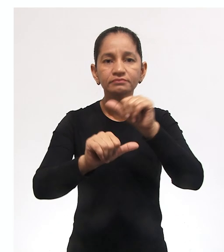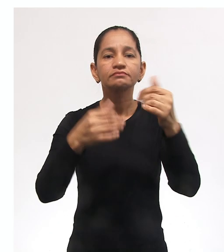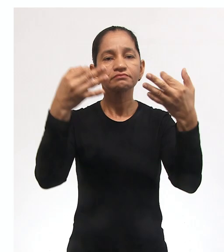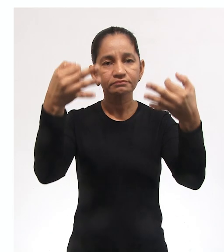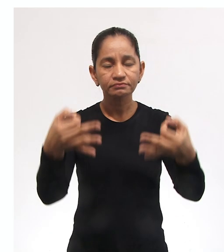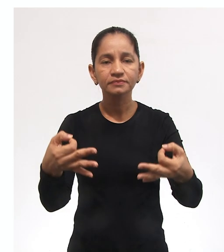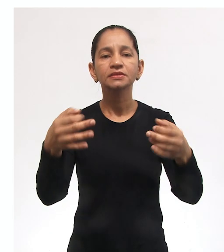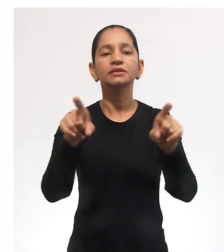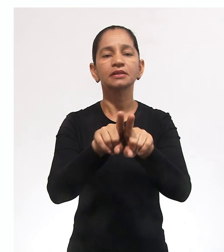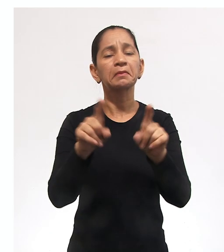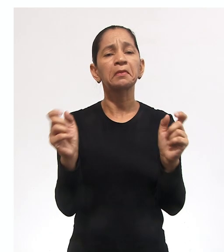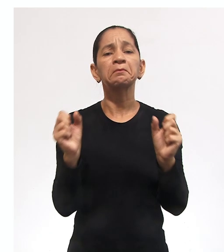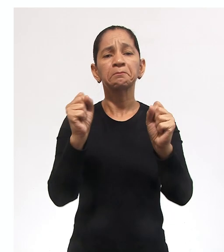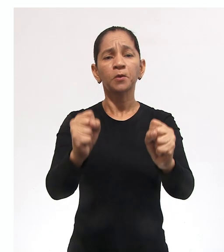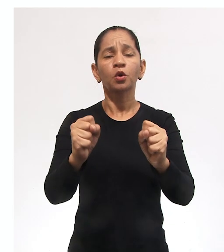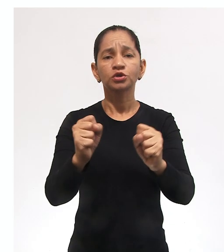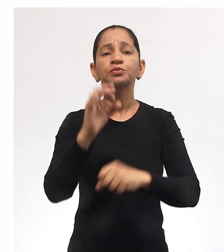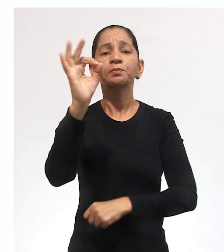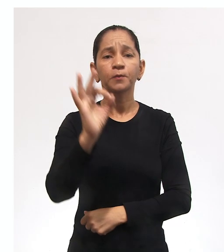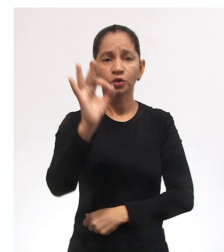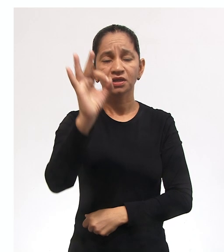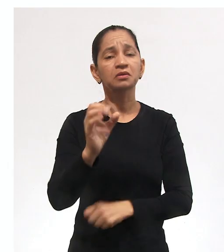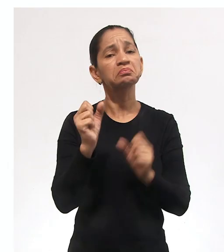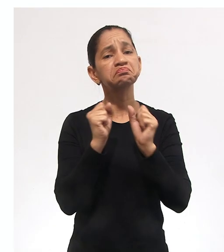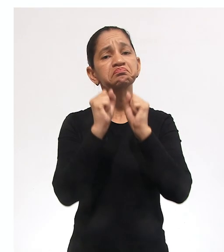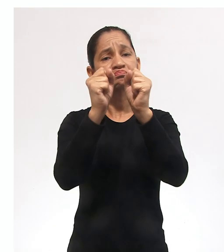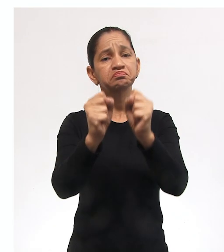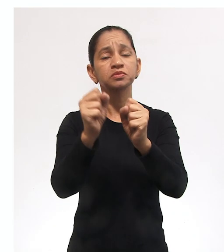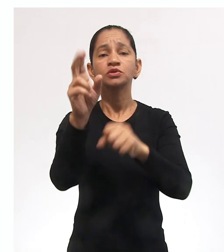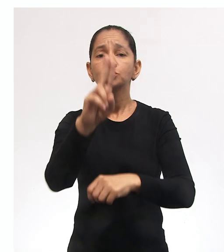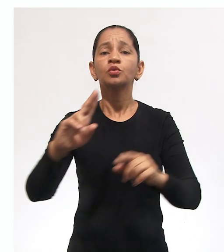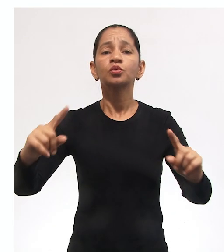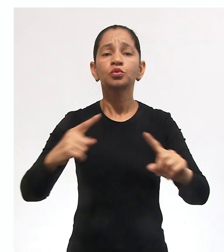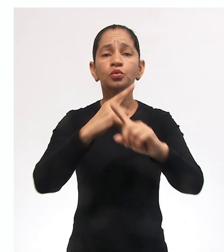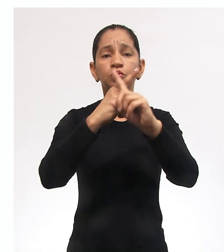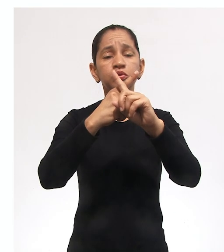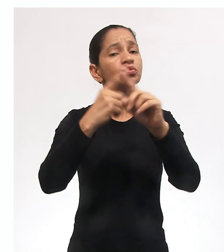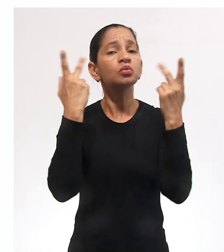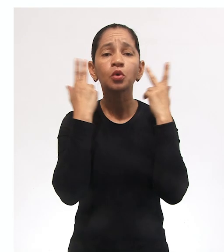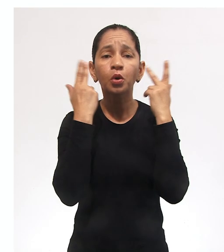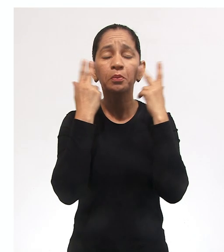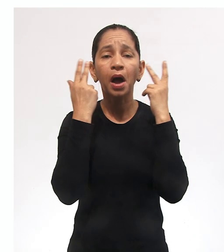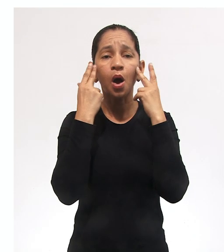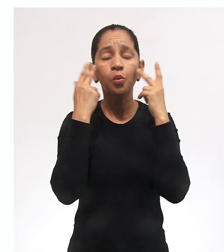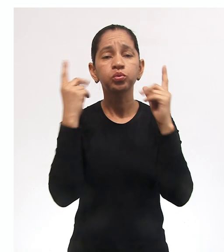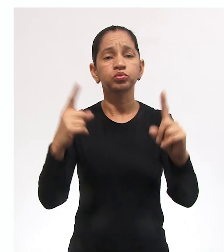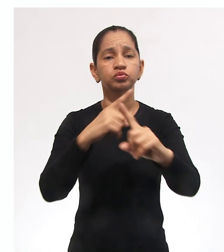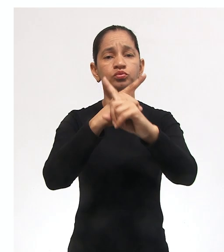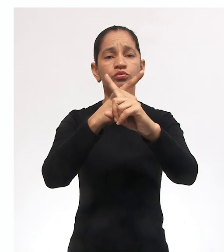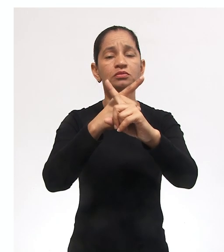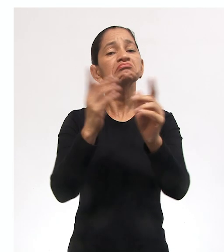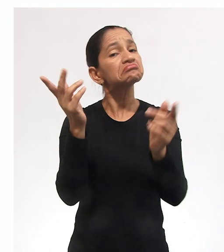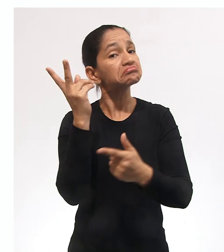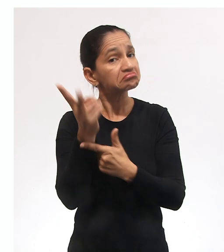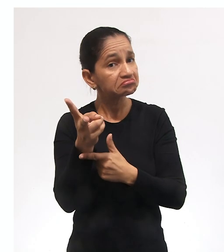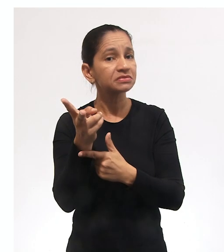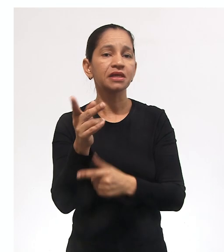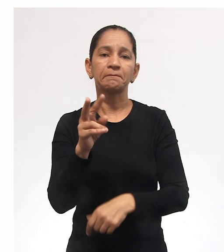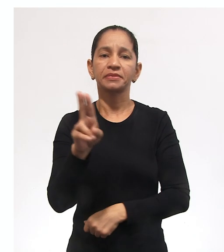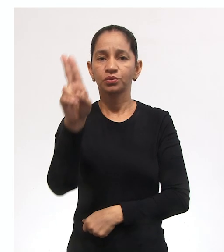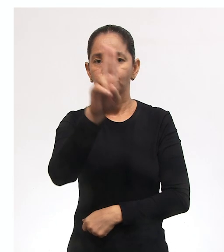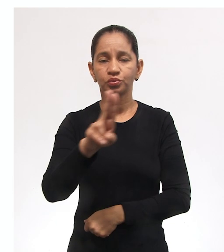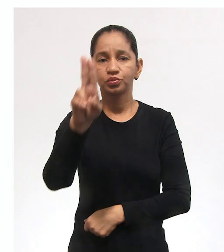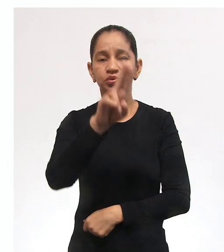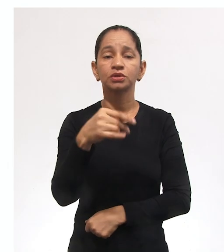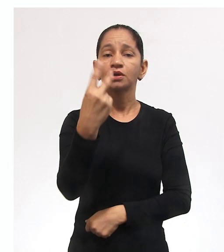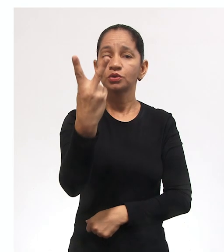transforme em forma de porcentagem, a gente utiliza a regra de 3, tá? Então, a gente vai ter aqui,